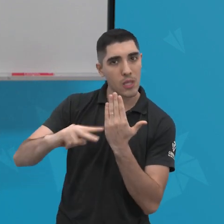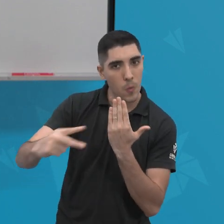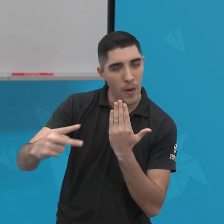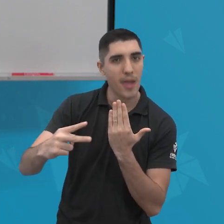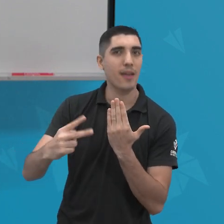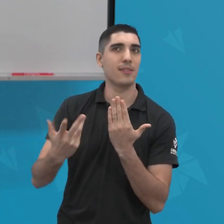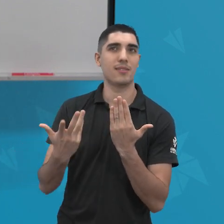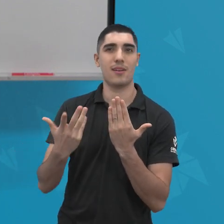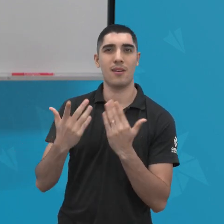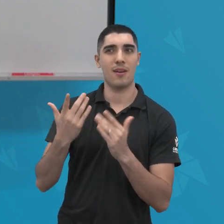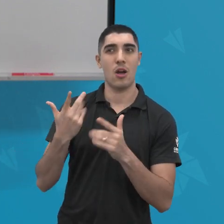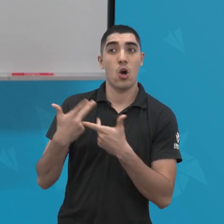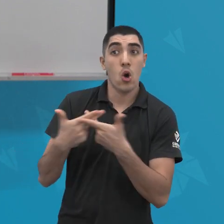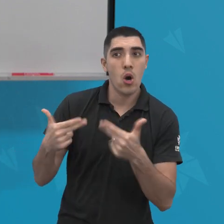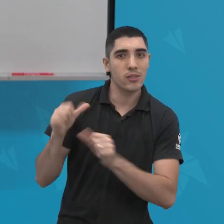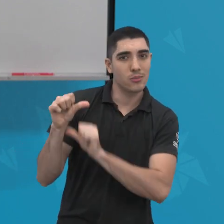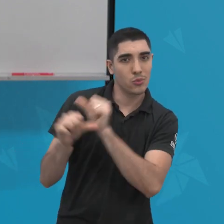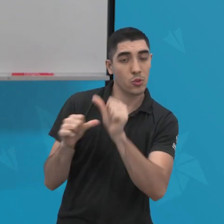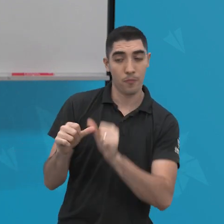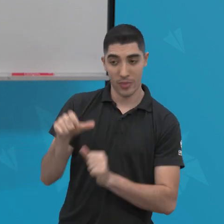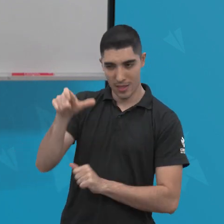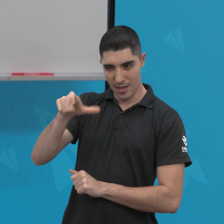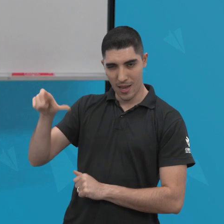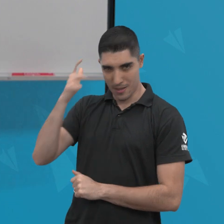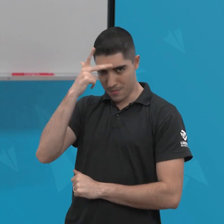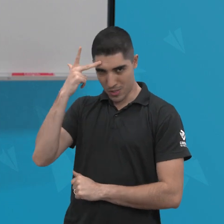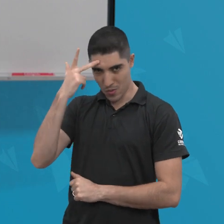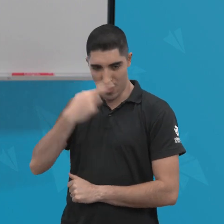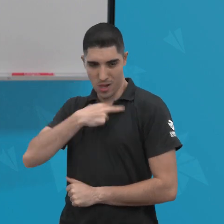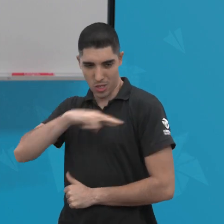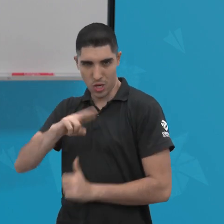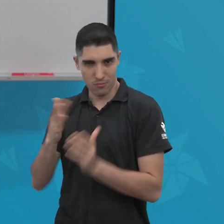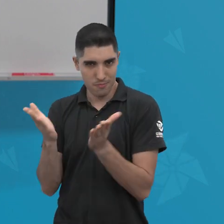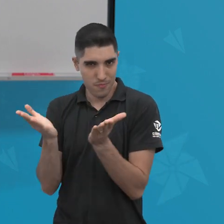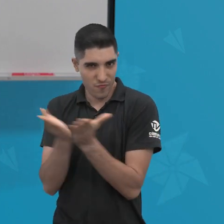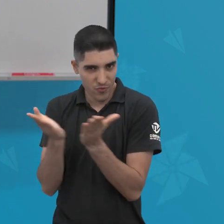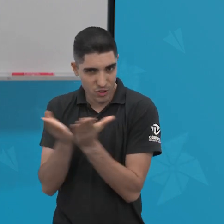weberiano. Esses religiosos protestantes